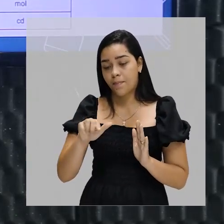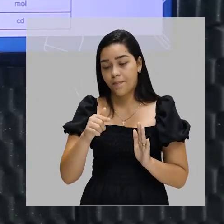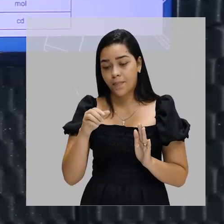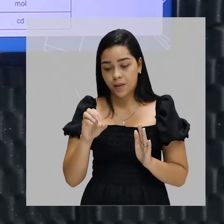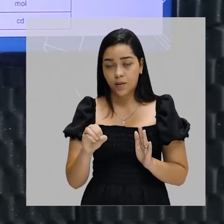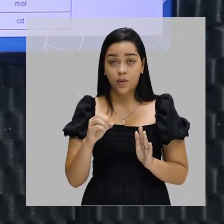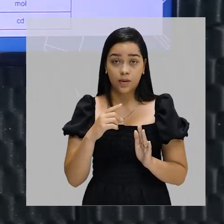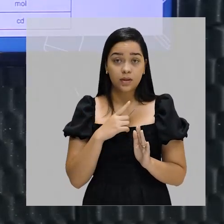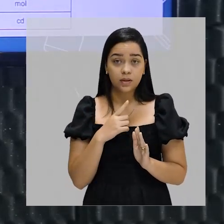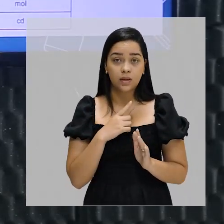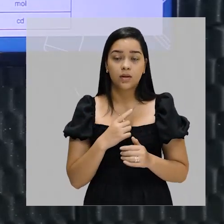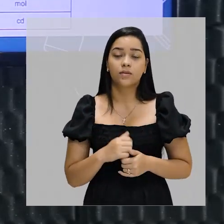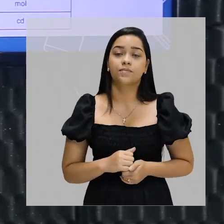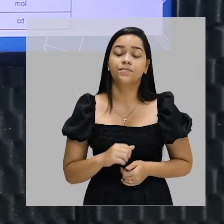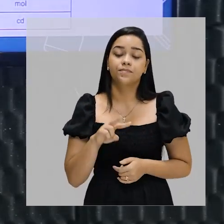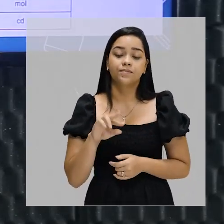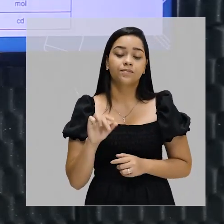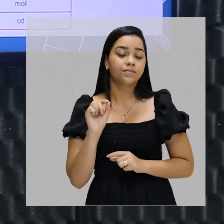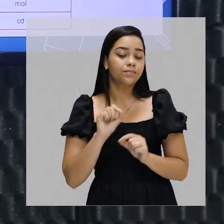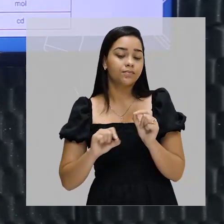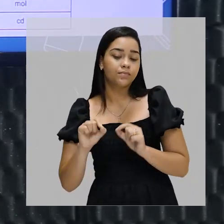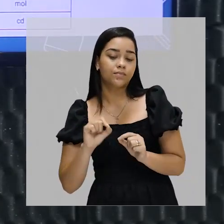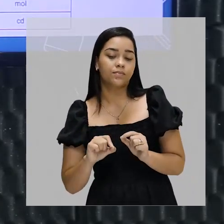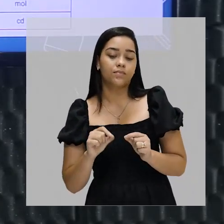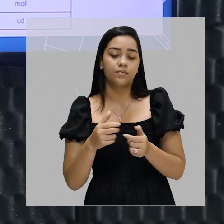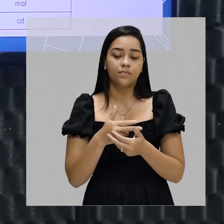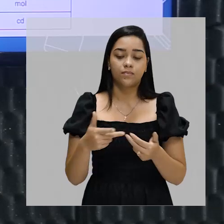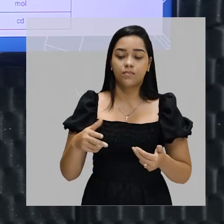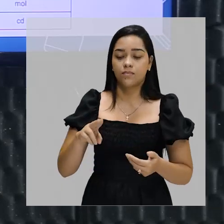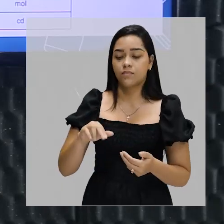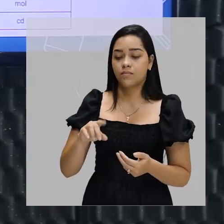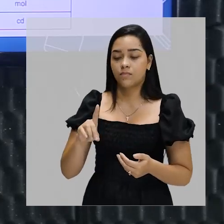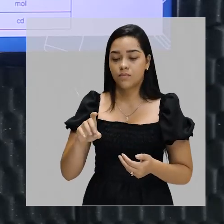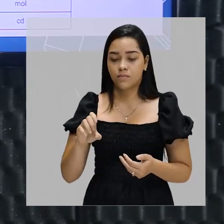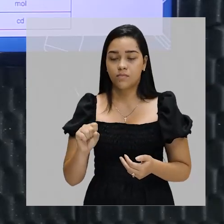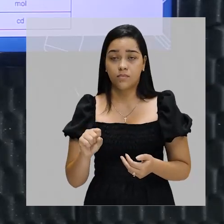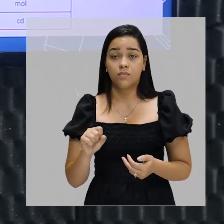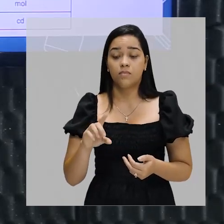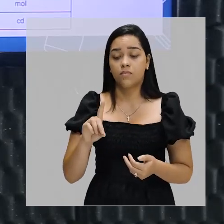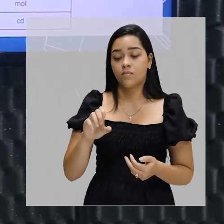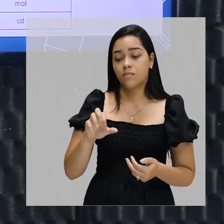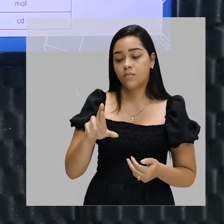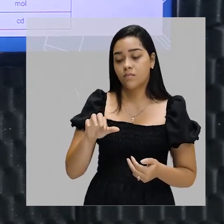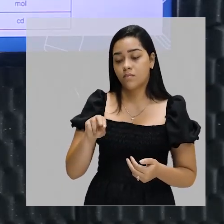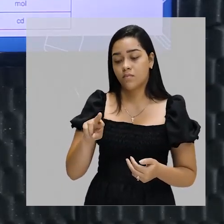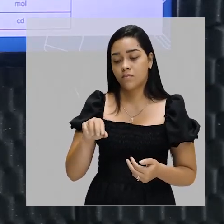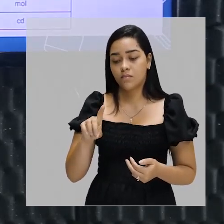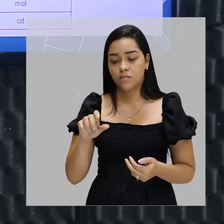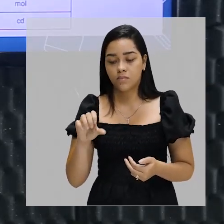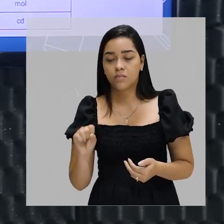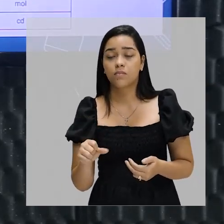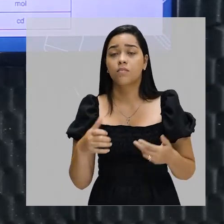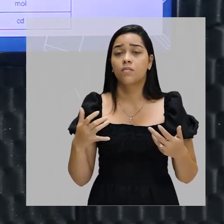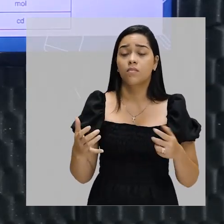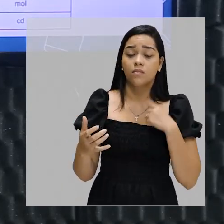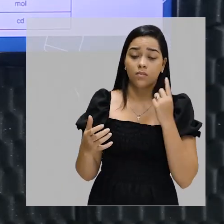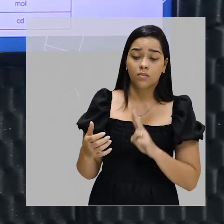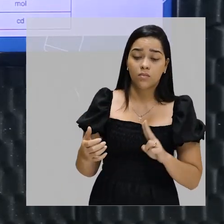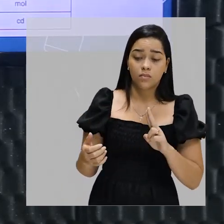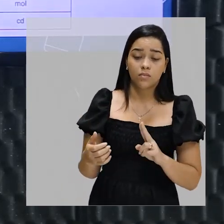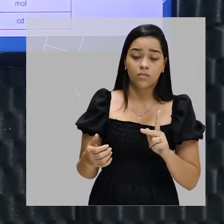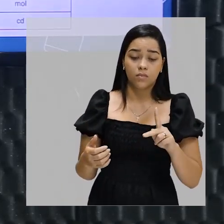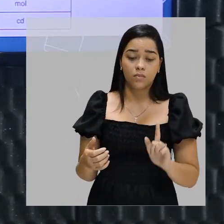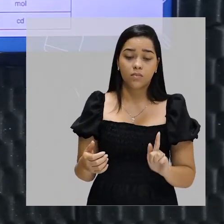dessas unidades padrão, a gente vai obter as unidades derivadas. Então, por exemplo, com relação ao quilograma, nós temos o